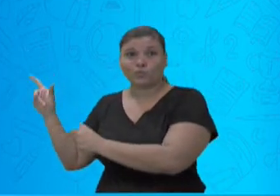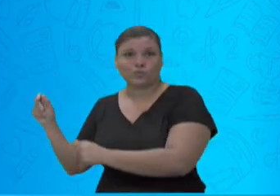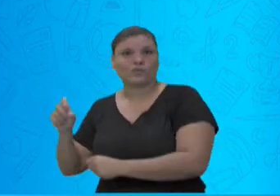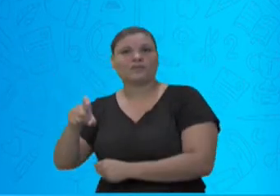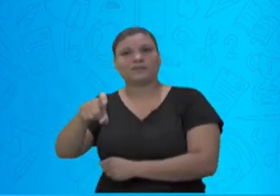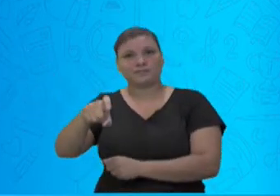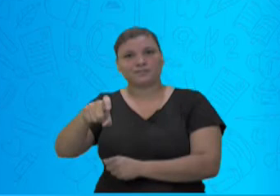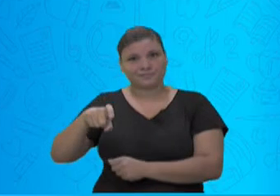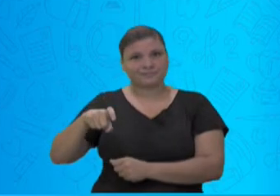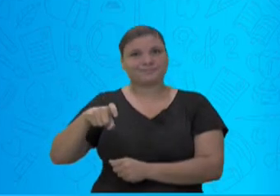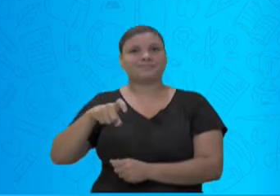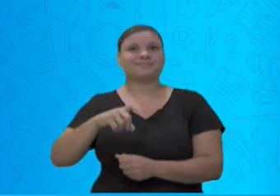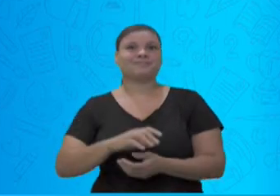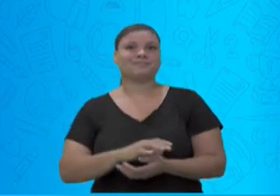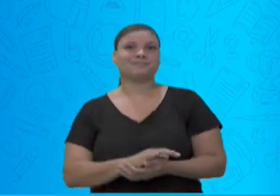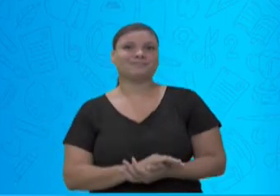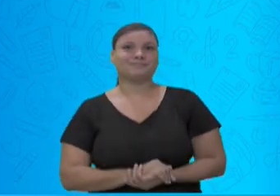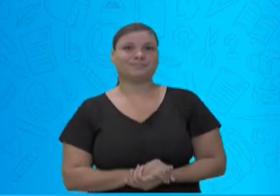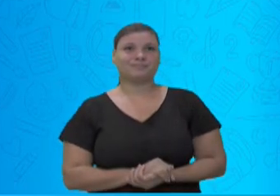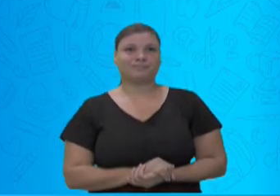xique-xique e machixe.